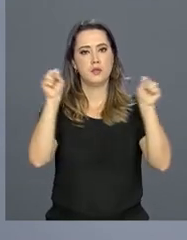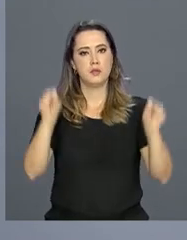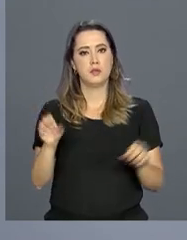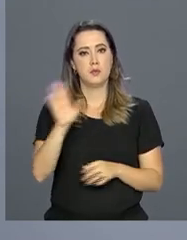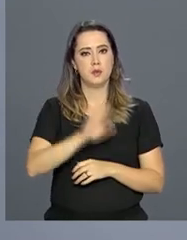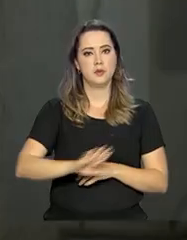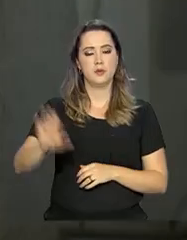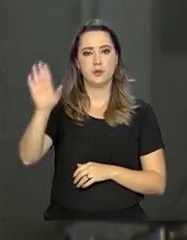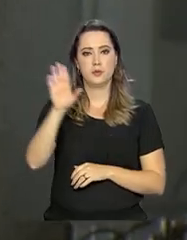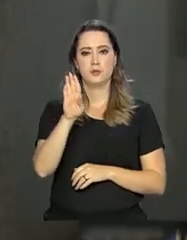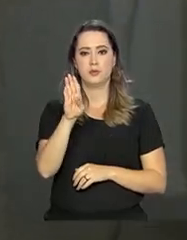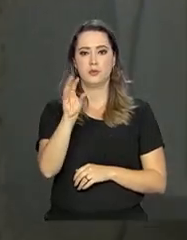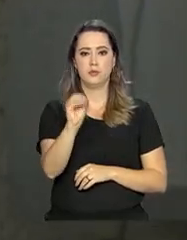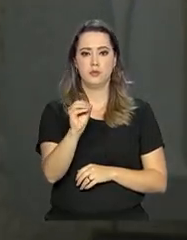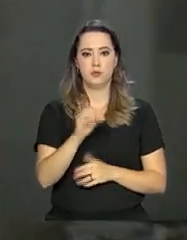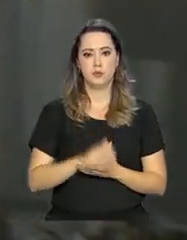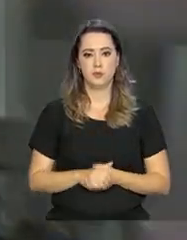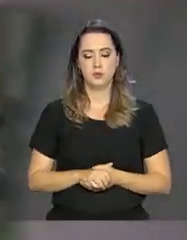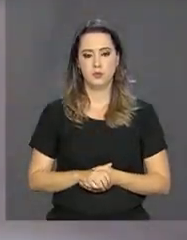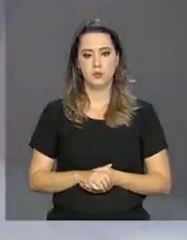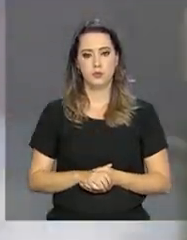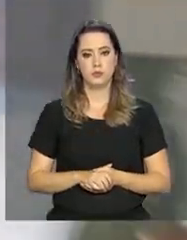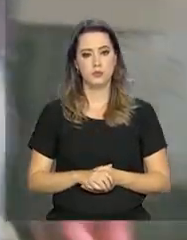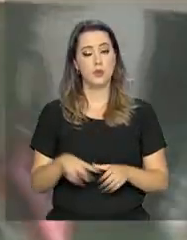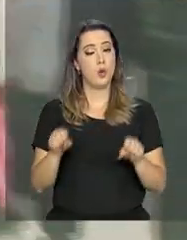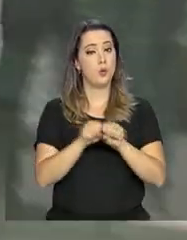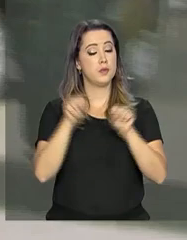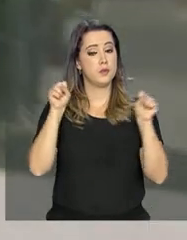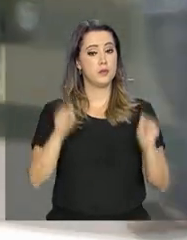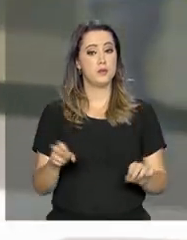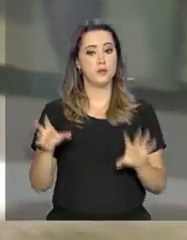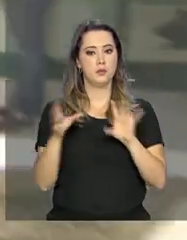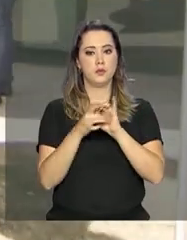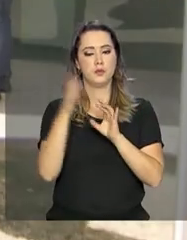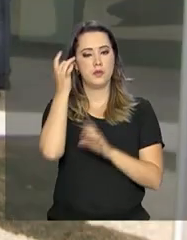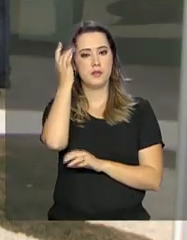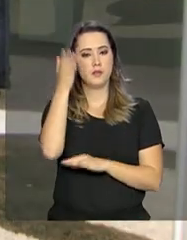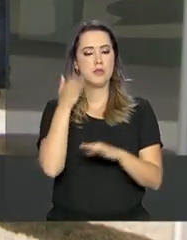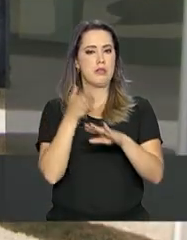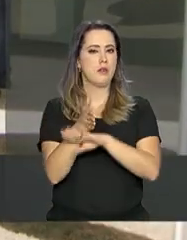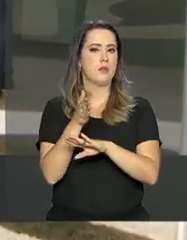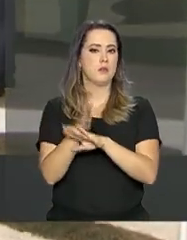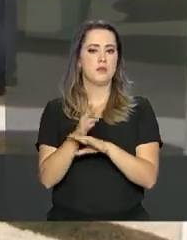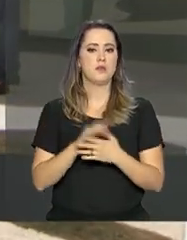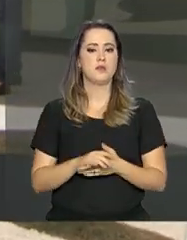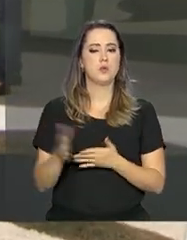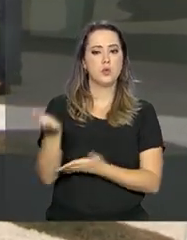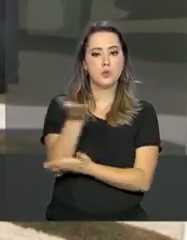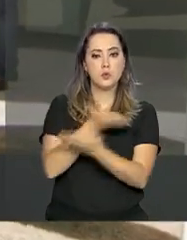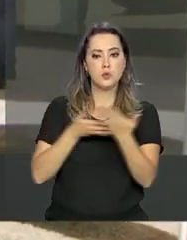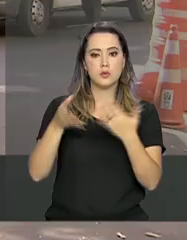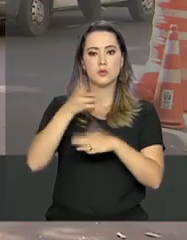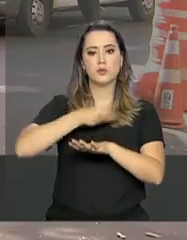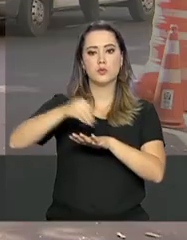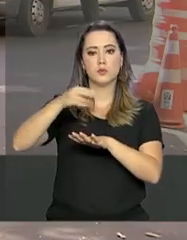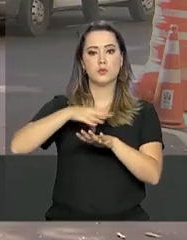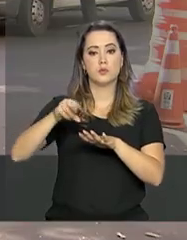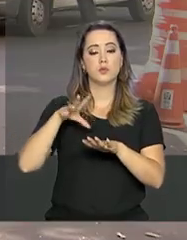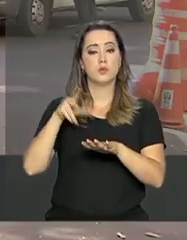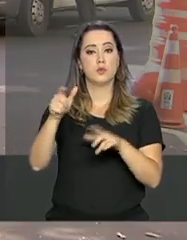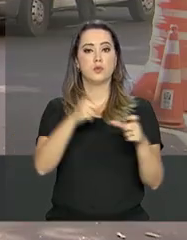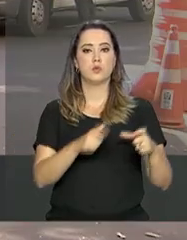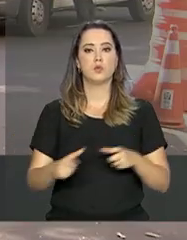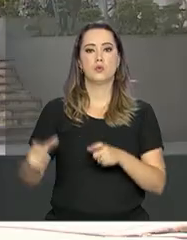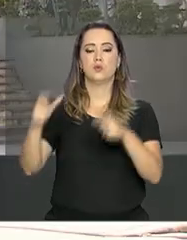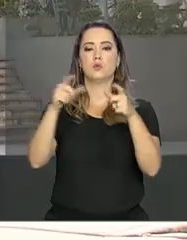hoje o sistema integrado vai facilitar o acesso e cruzar informações de todos os